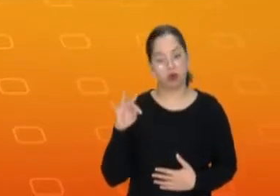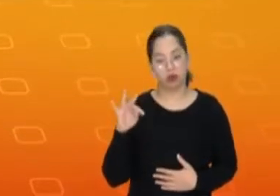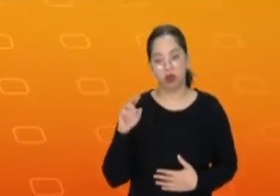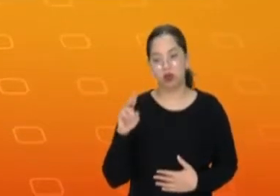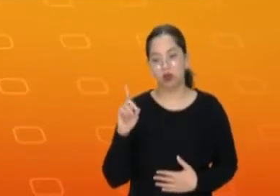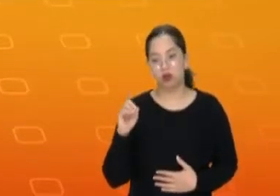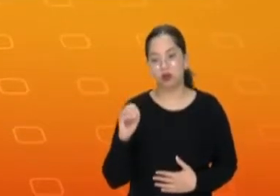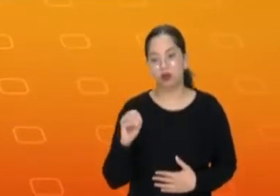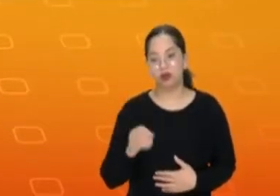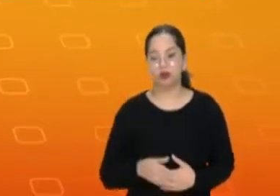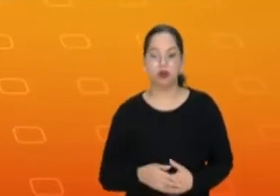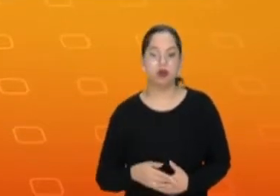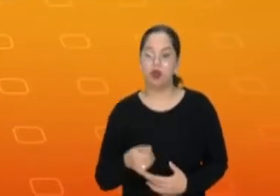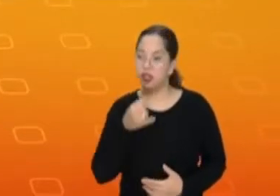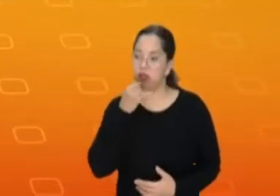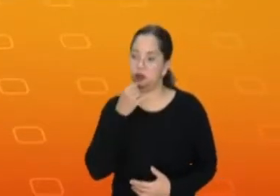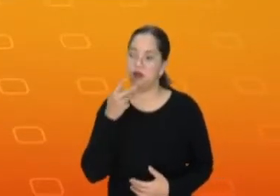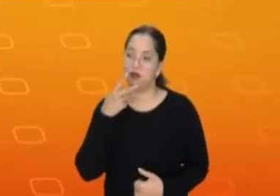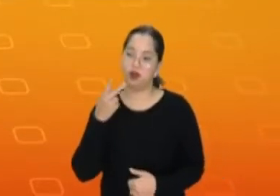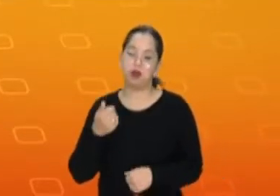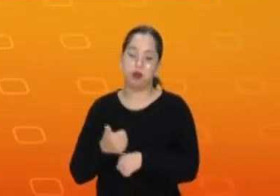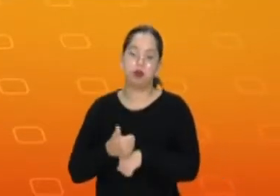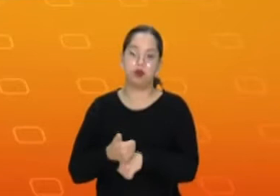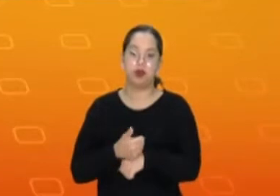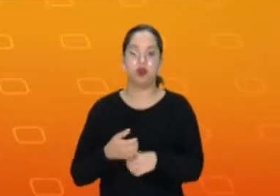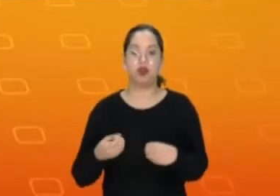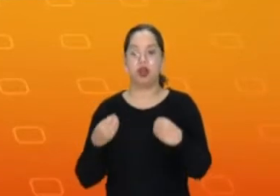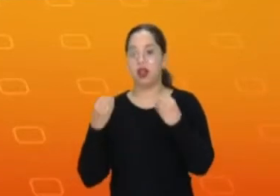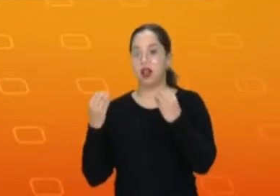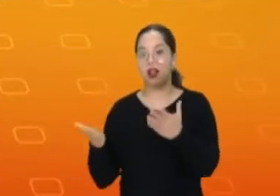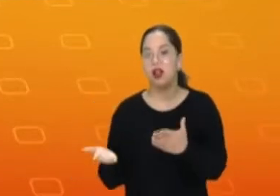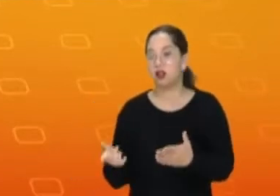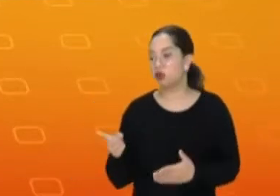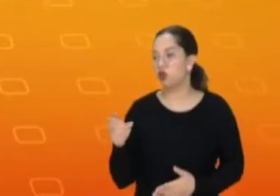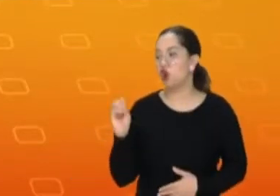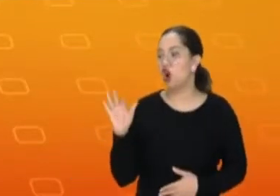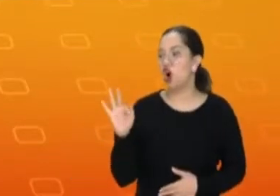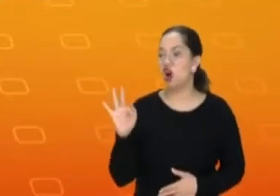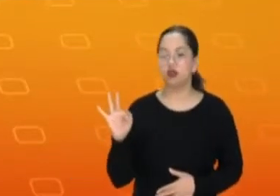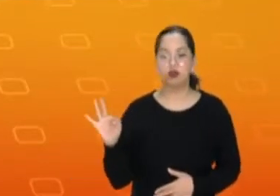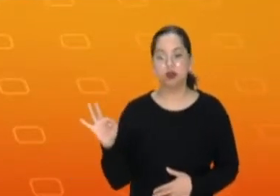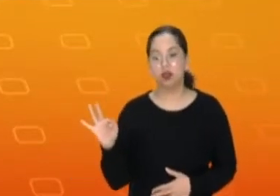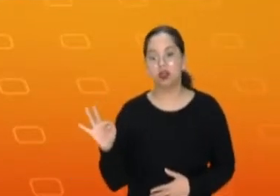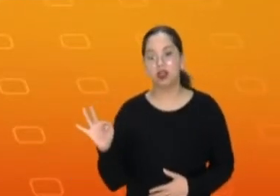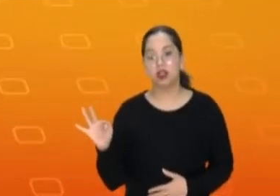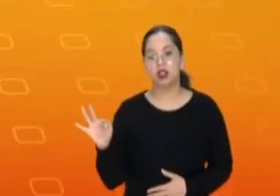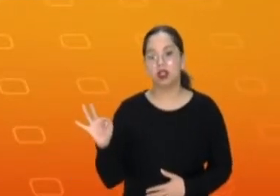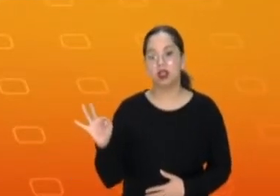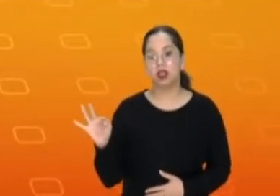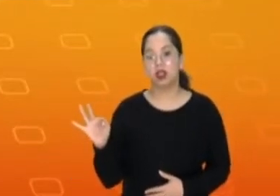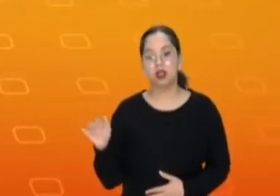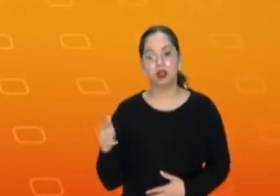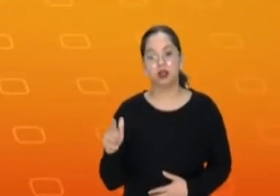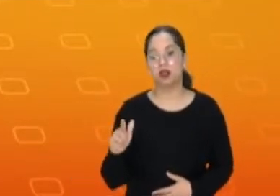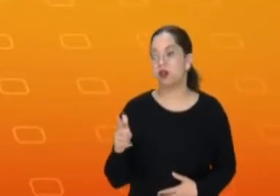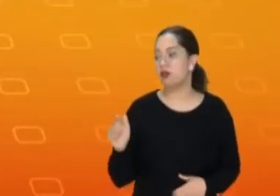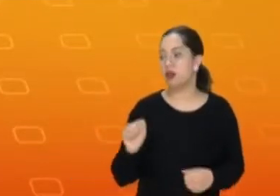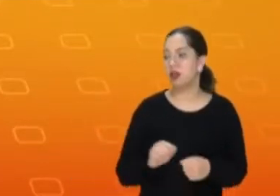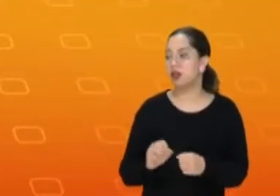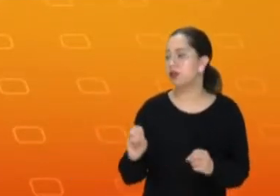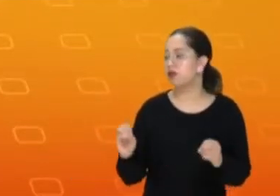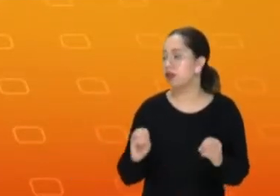do profissional, né, eu vou jogar todo esse conteúdo meu agora do offline. Eu não tenho mais um storage local aqui, não estou fazendo em mídia